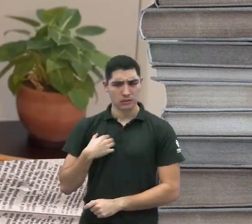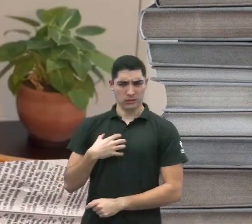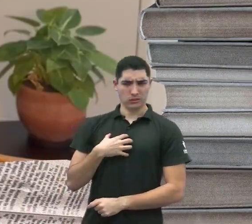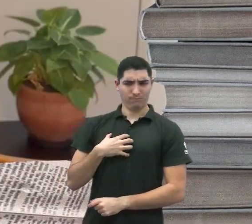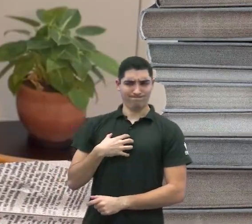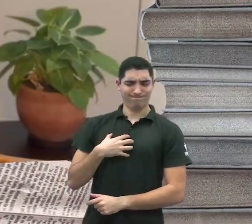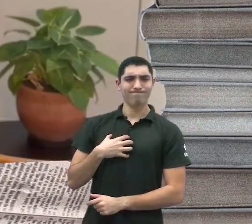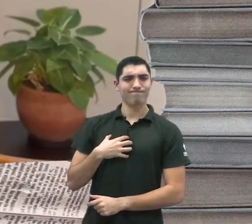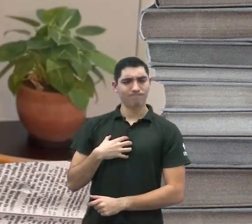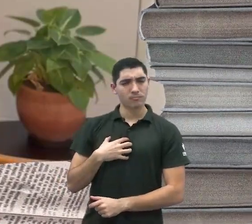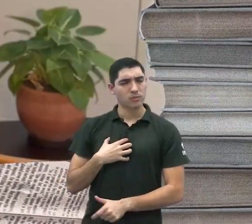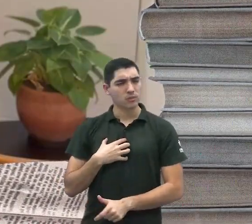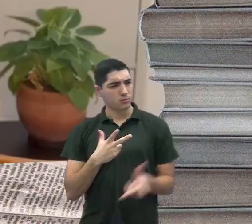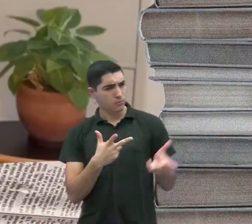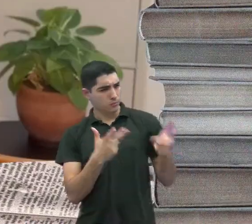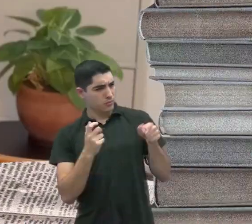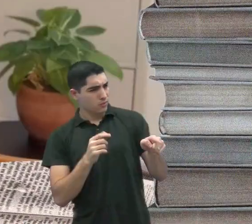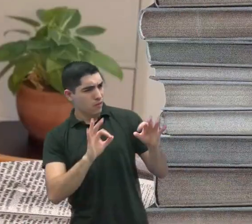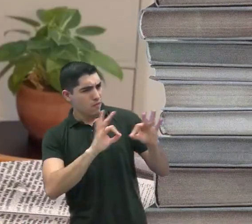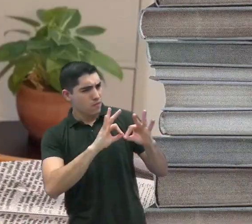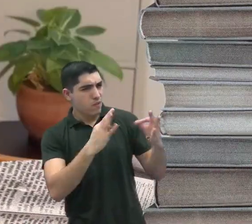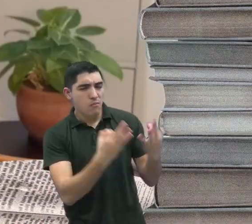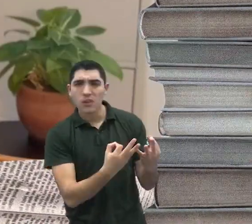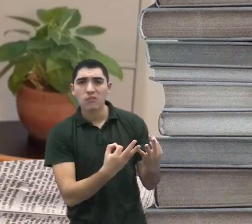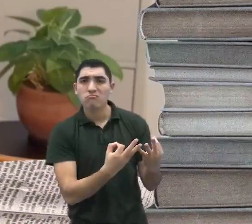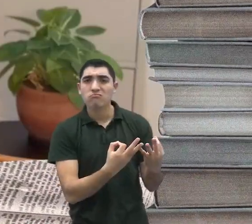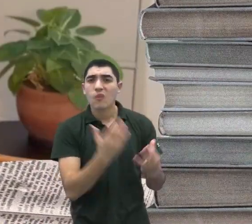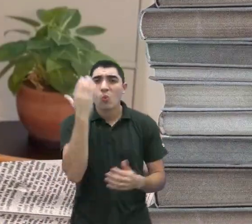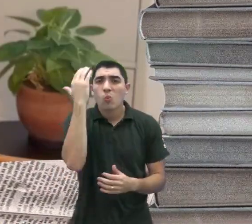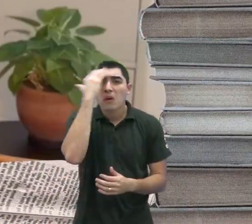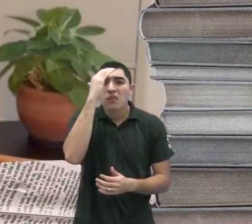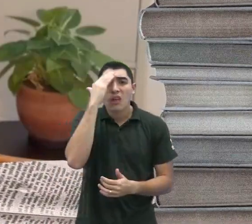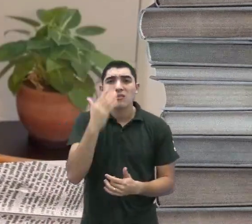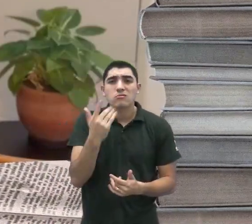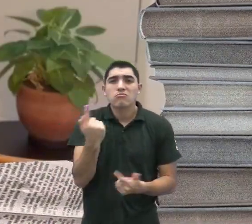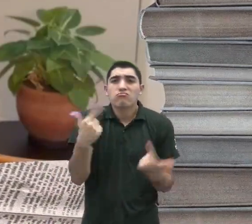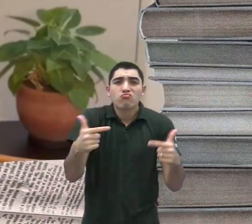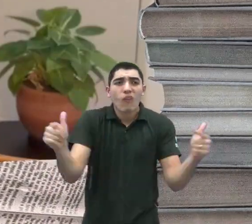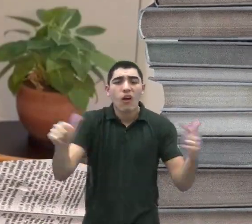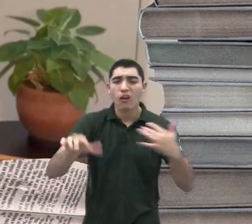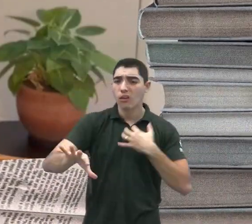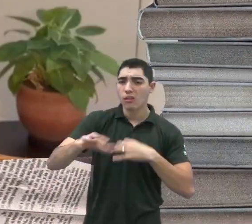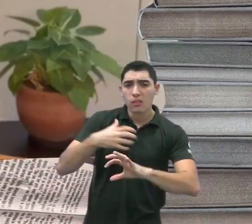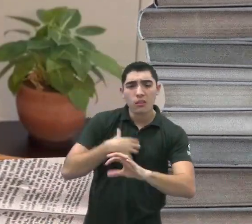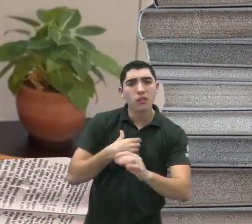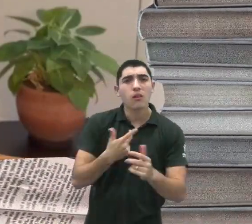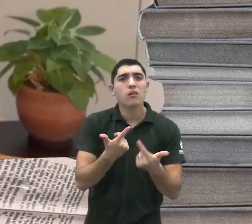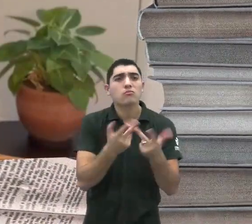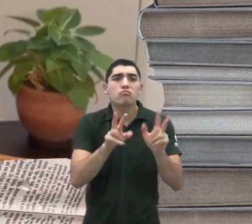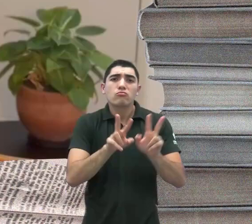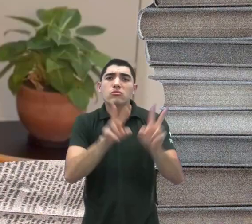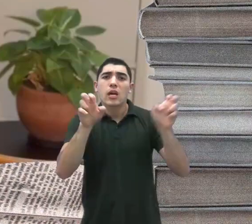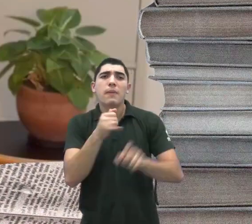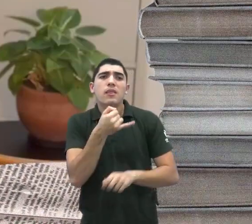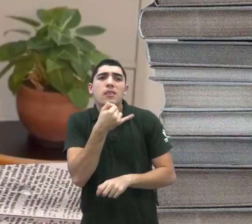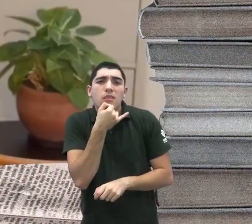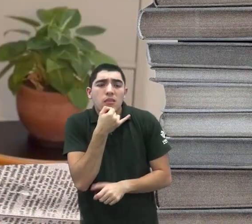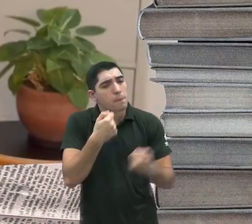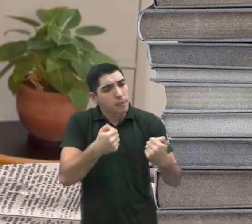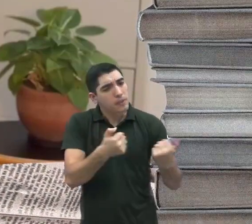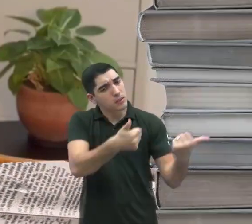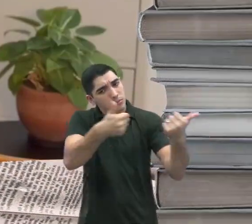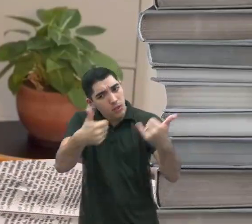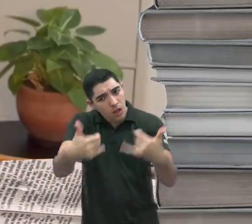também a dificuldade das famílias de entender e de conversar sobre a tristeza. Era como se